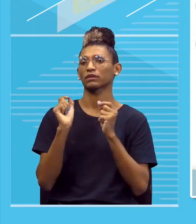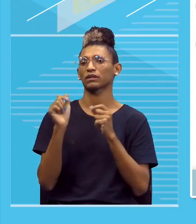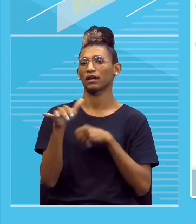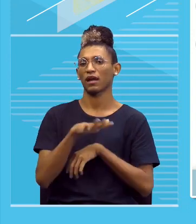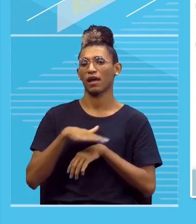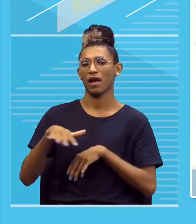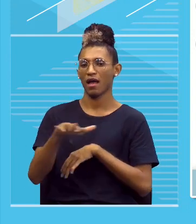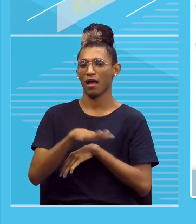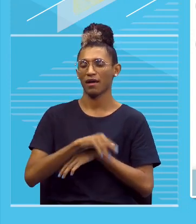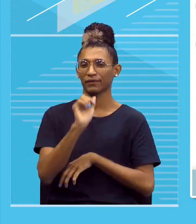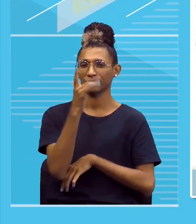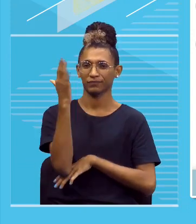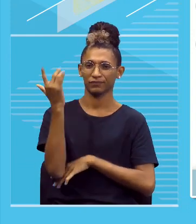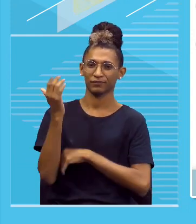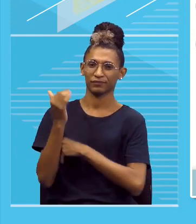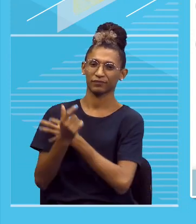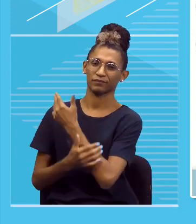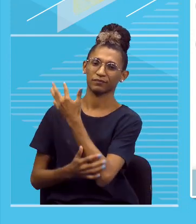questões